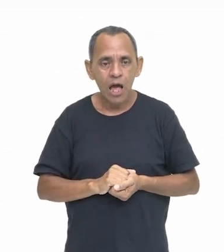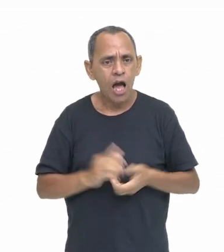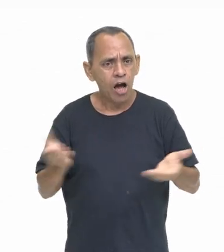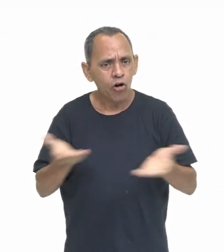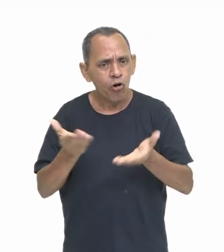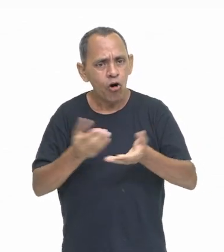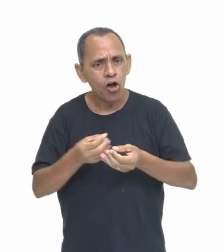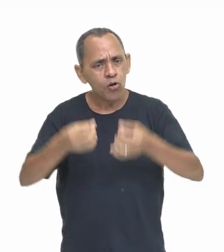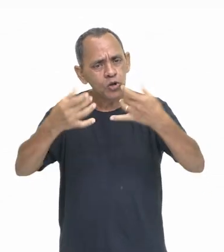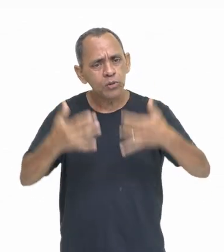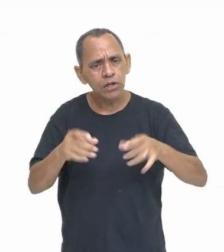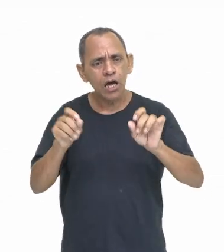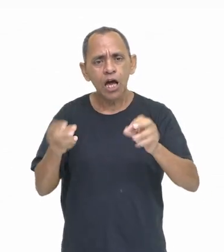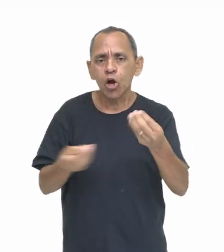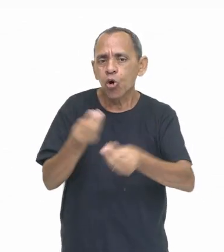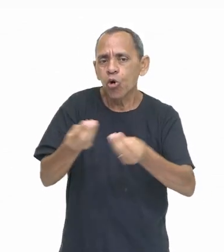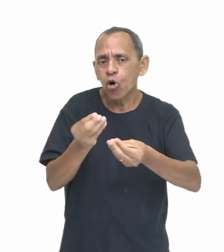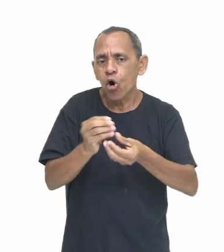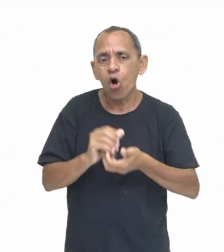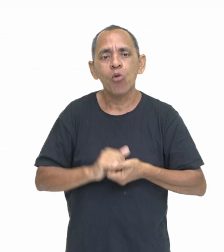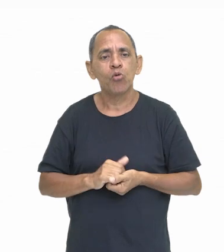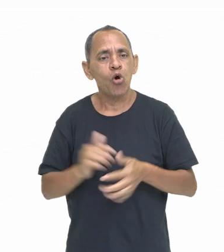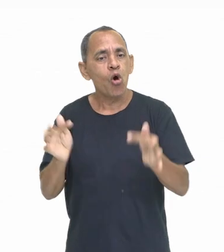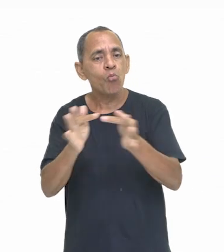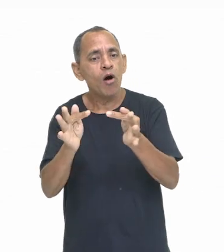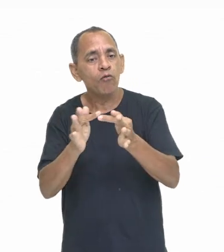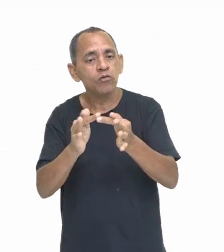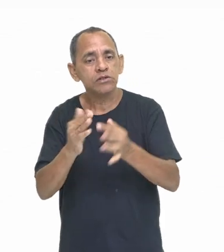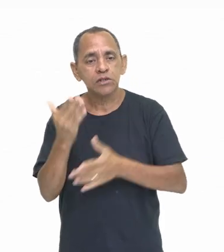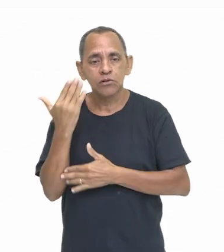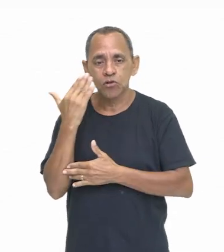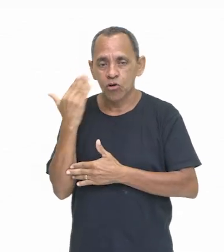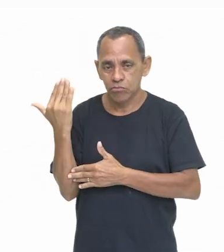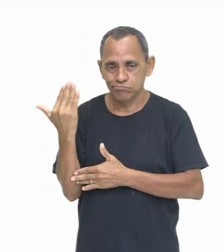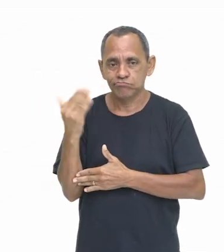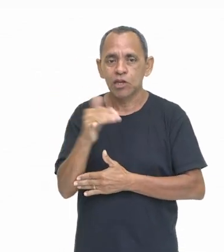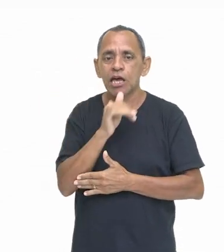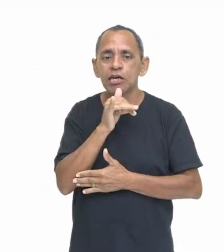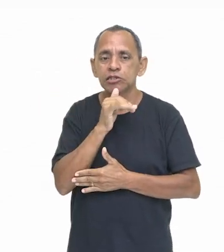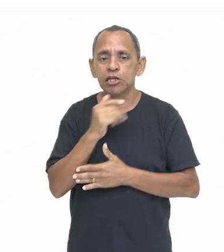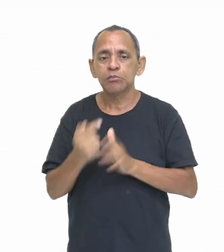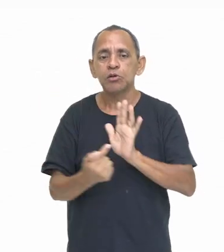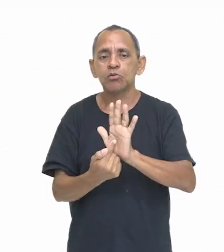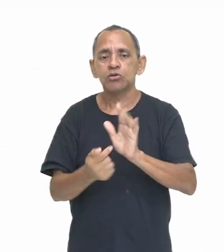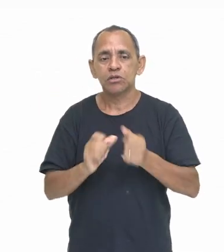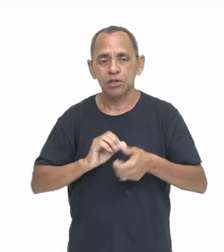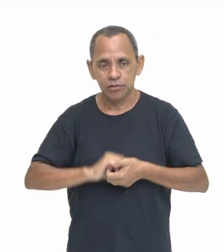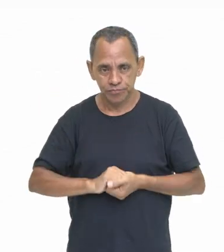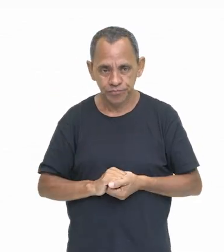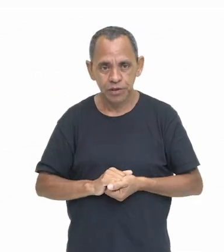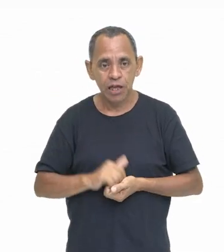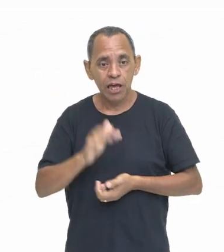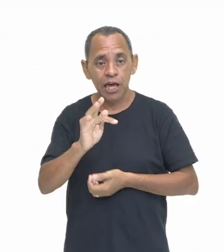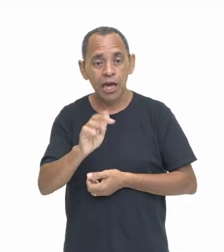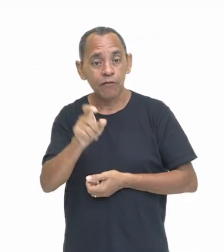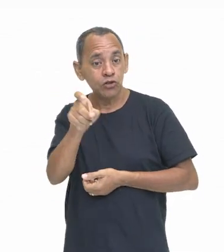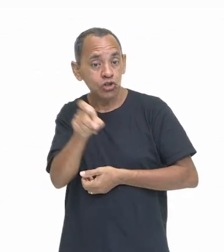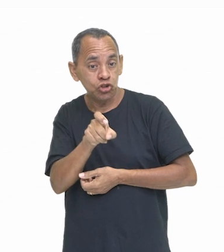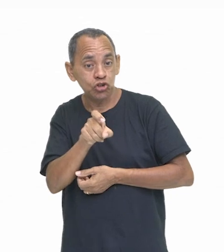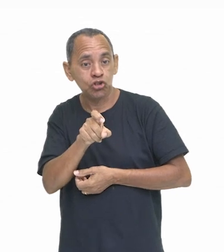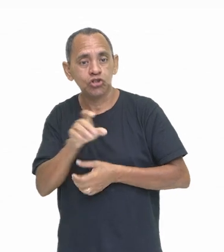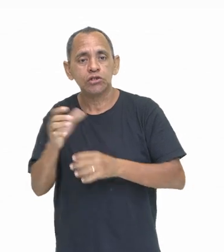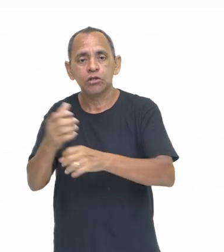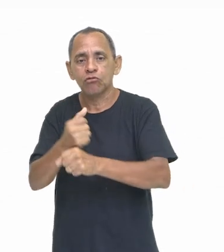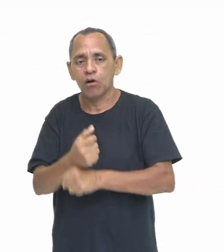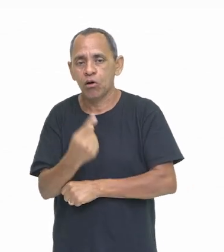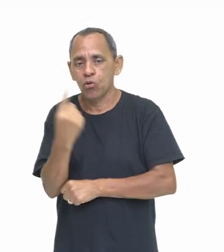tá? De uma função, por exemplo, que você está vendo aí na letra A. o f de x é igual a 1 sobre